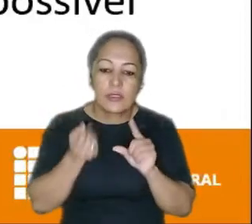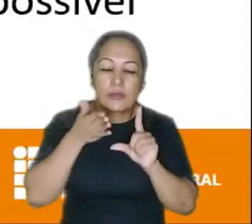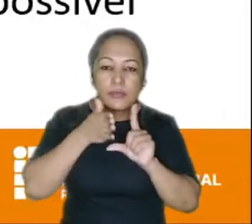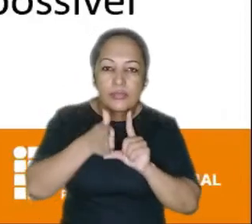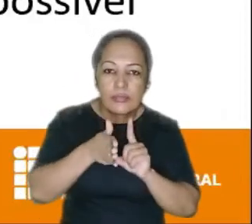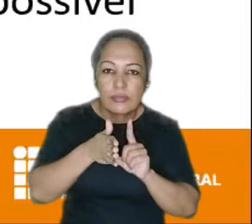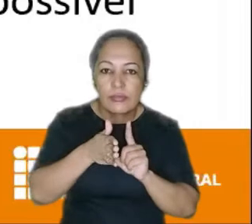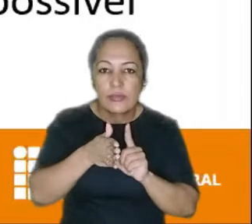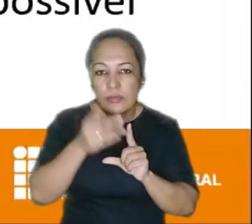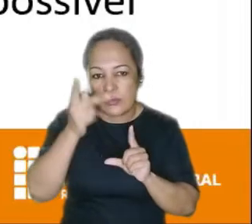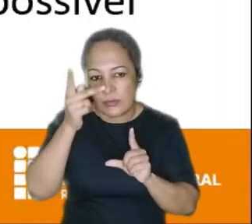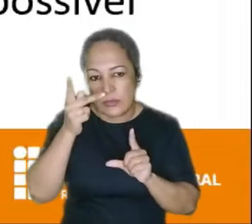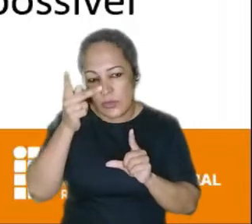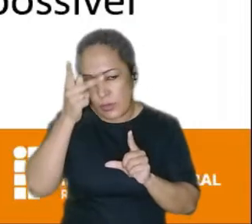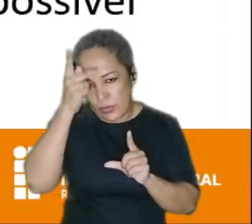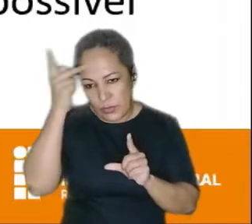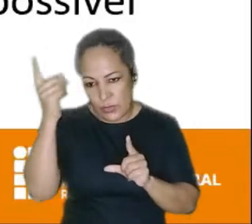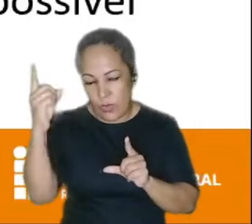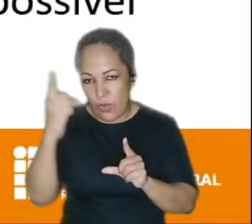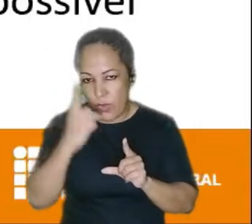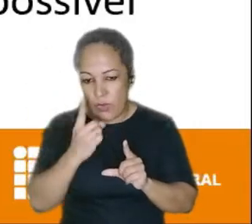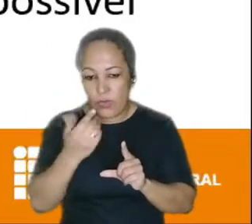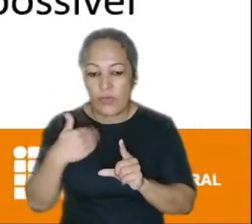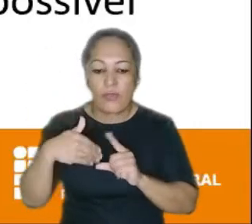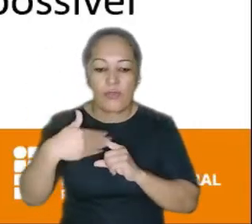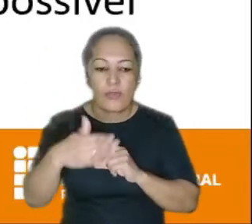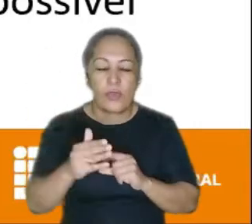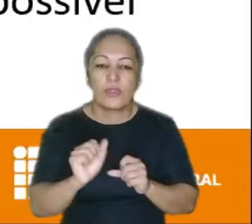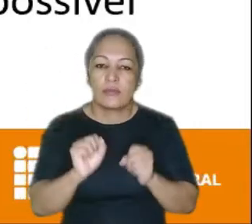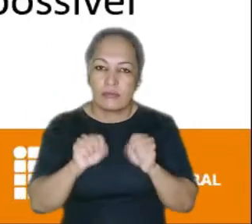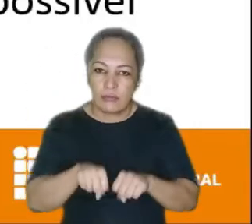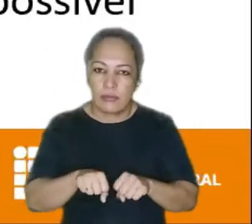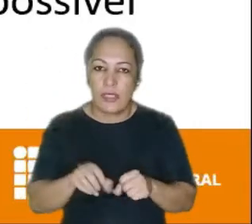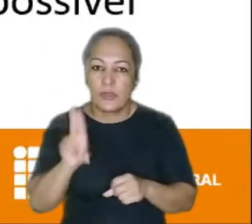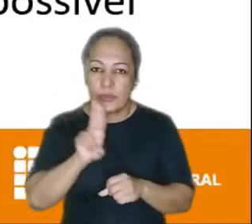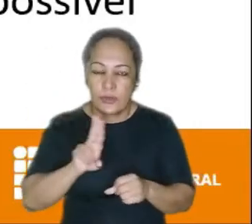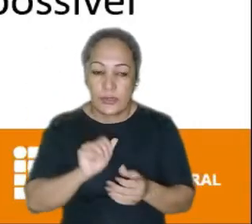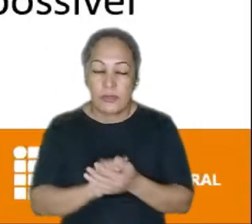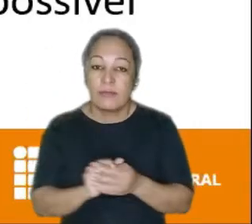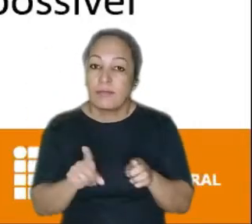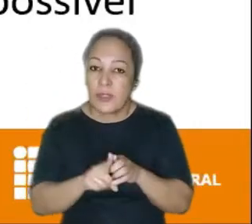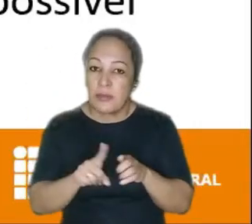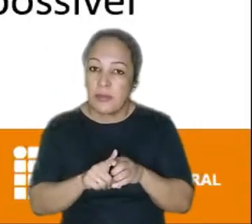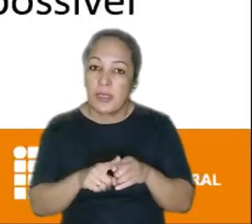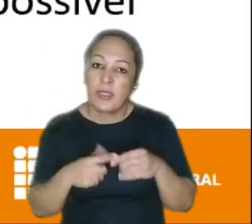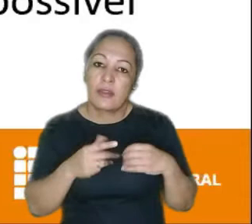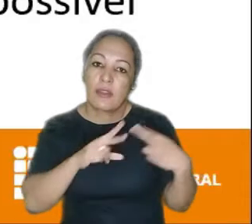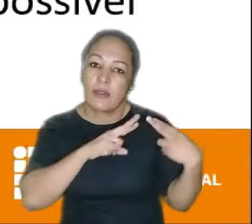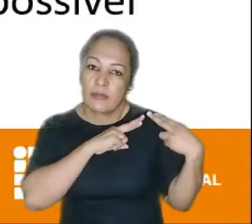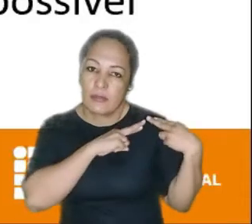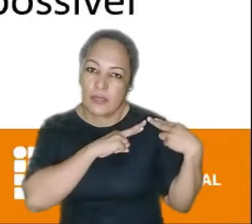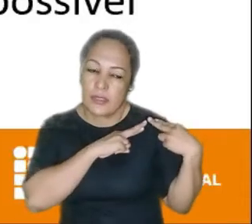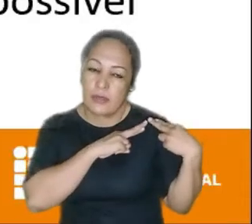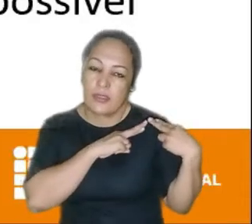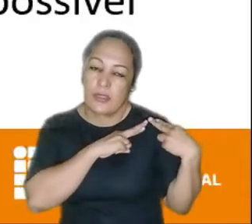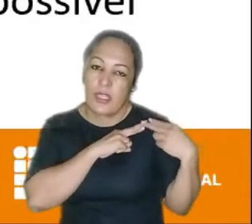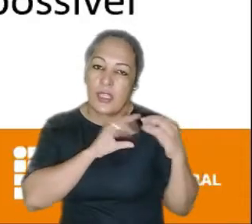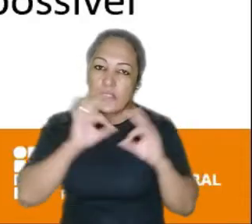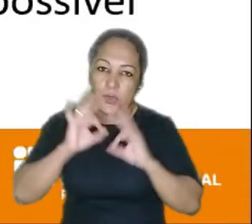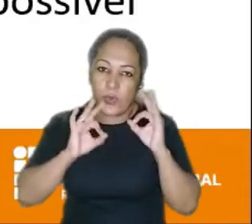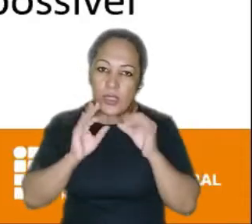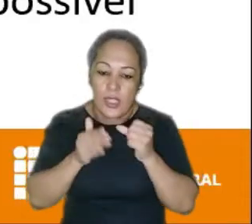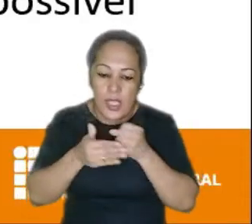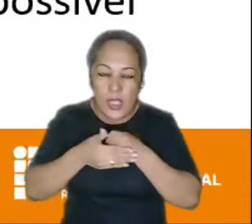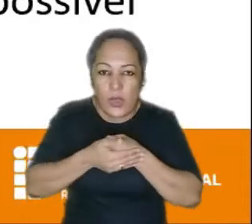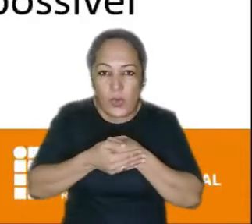do SGBD também é possível. Tá? Ele tem a responsabilidade de encriptar os dados, ou seja, proteger esses dados, controlar